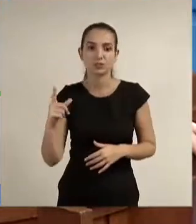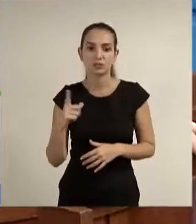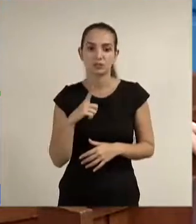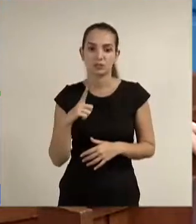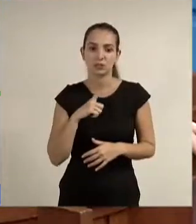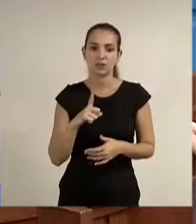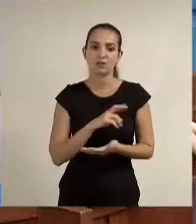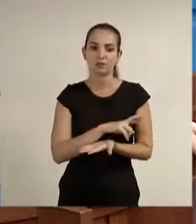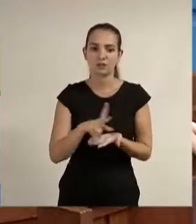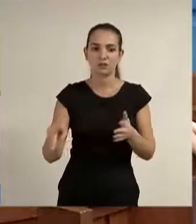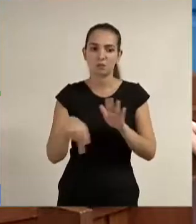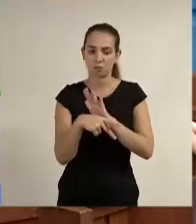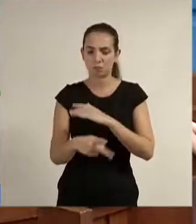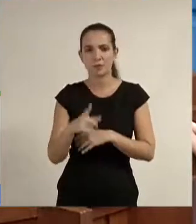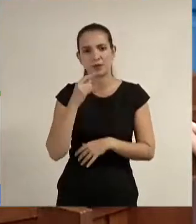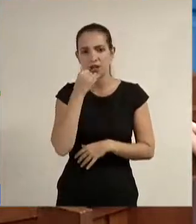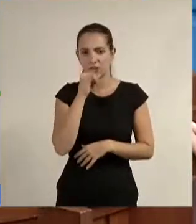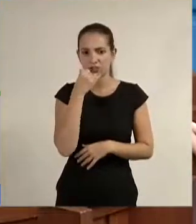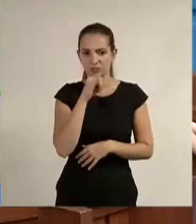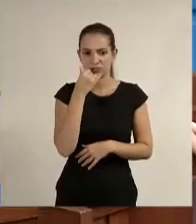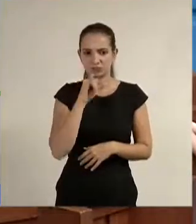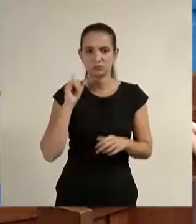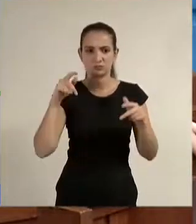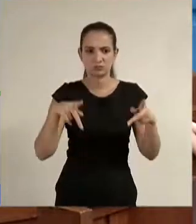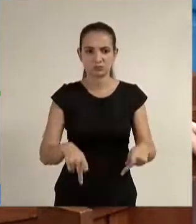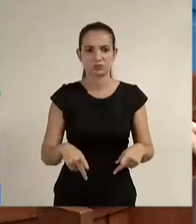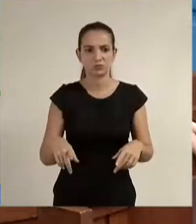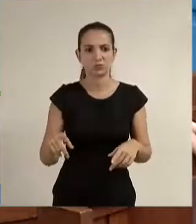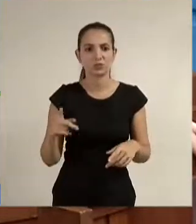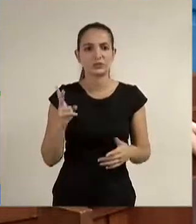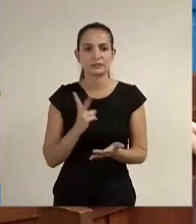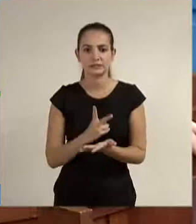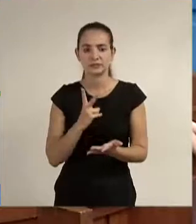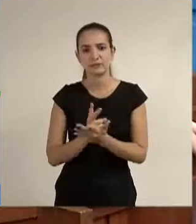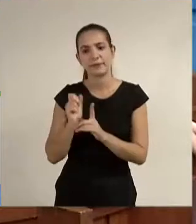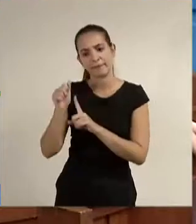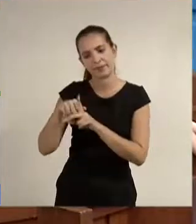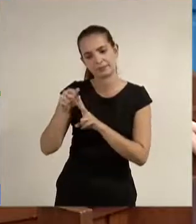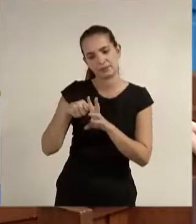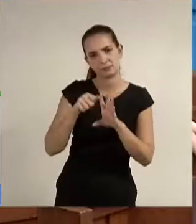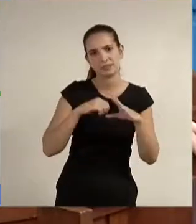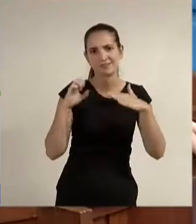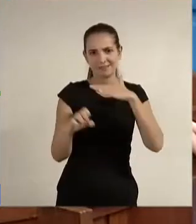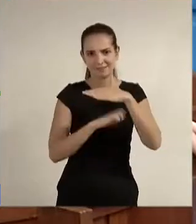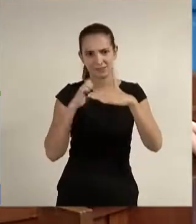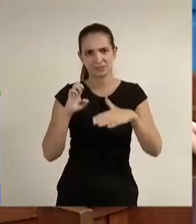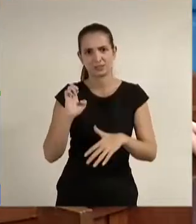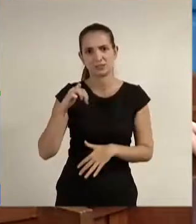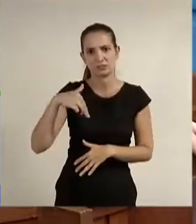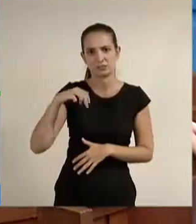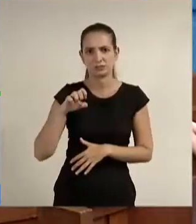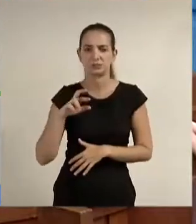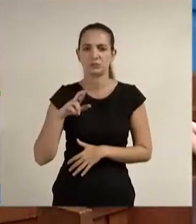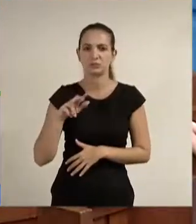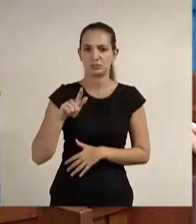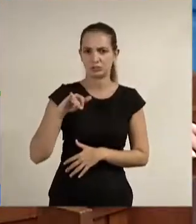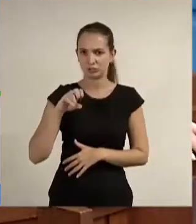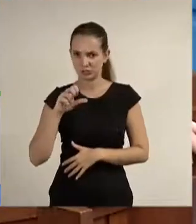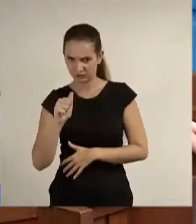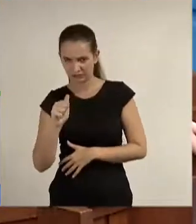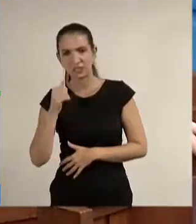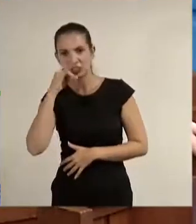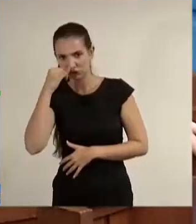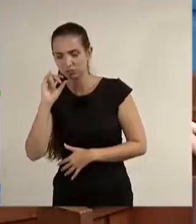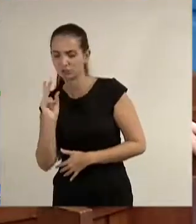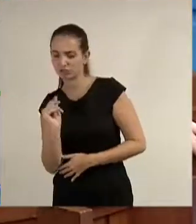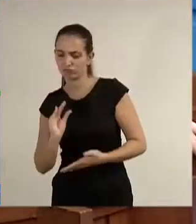pela Energisa. No entanto, não há nenhuma explicação plausível em relação ao